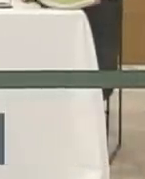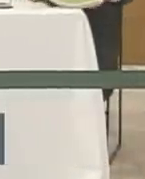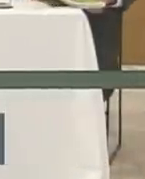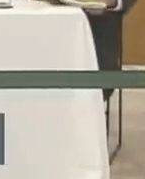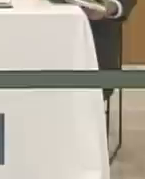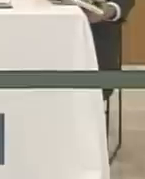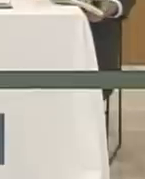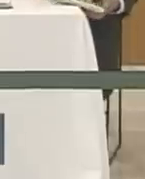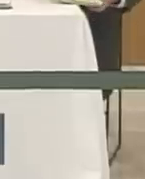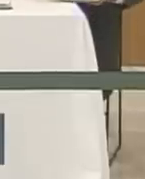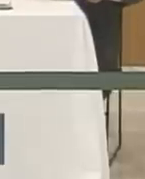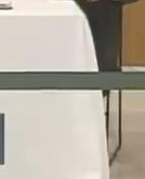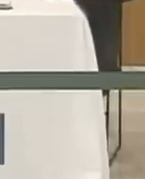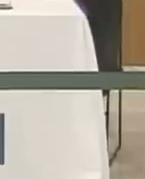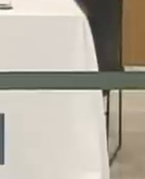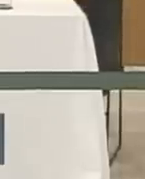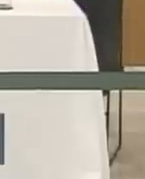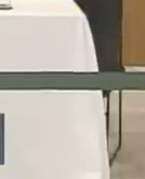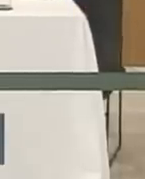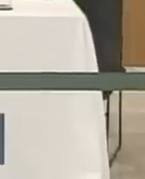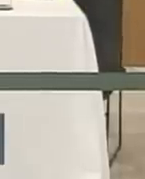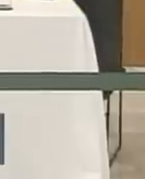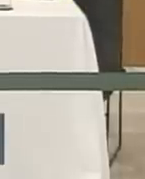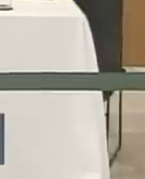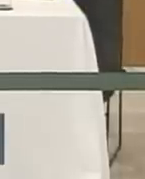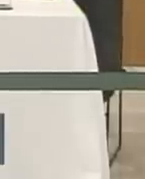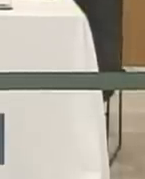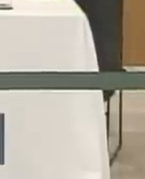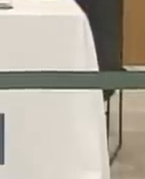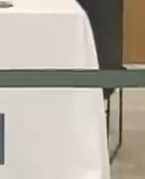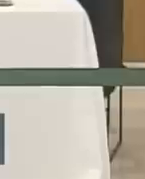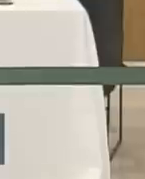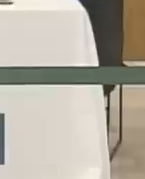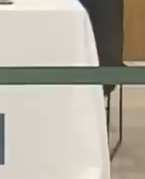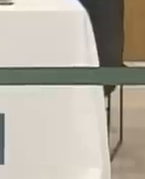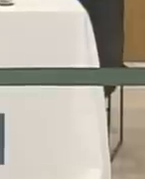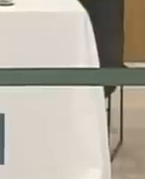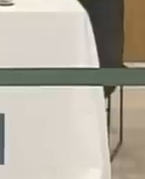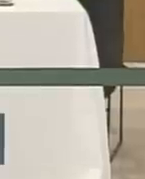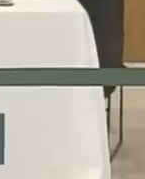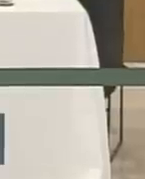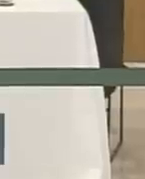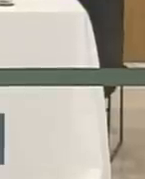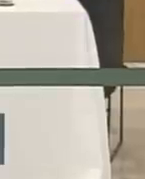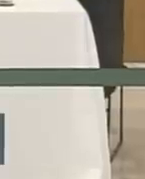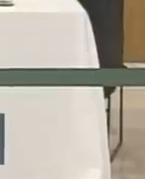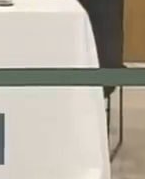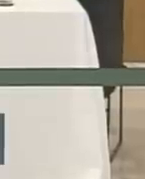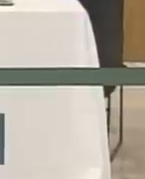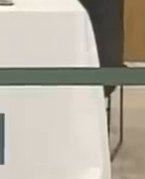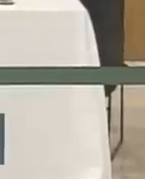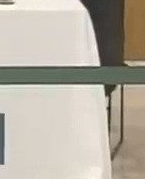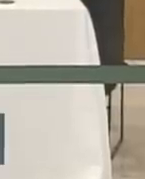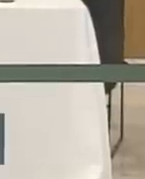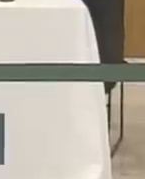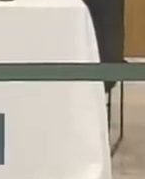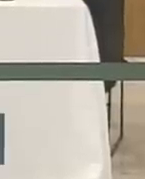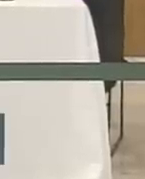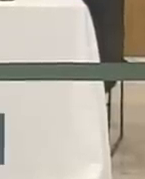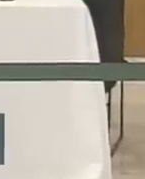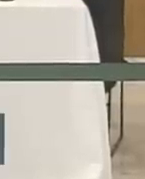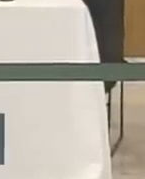Só para concluir, a 15ª IACC ela será realizada